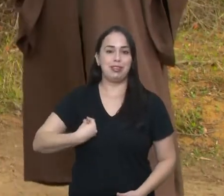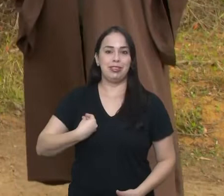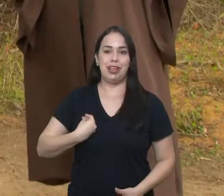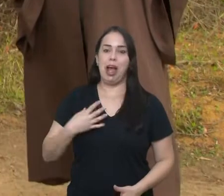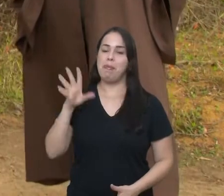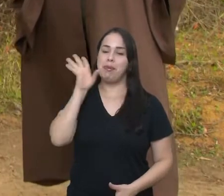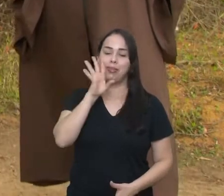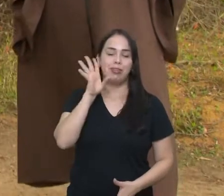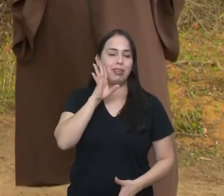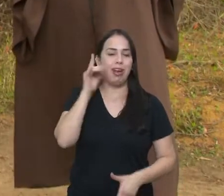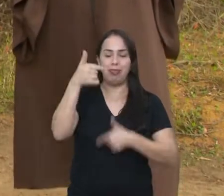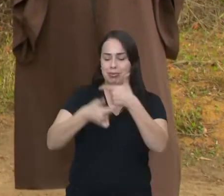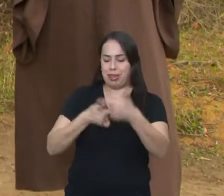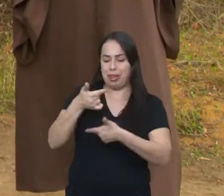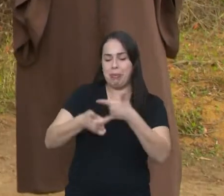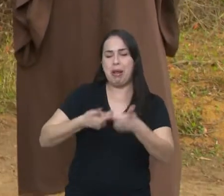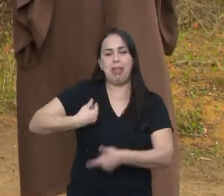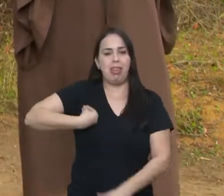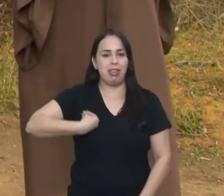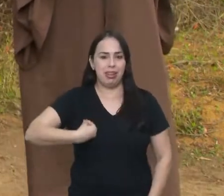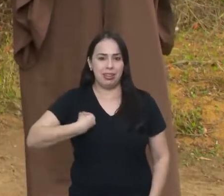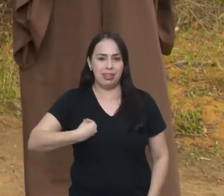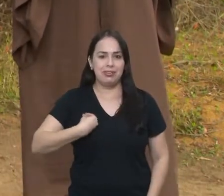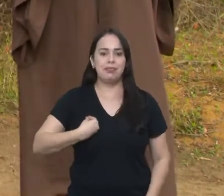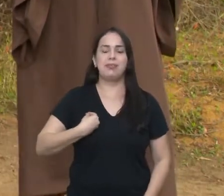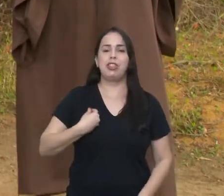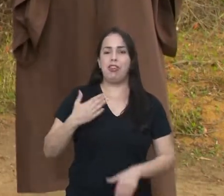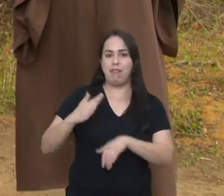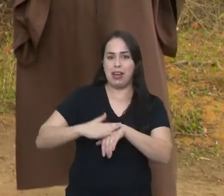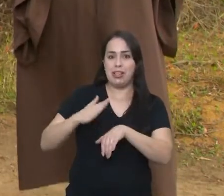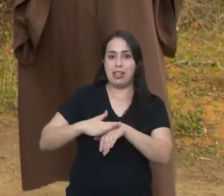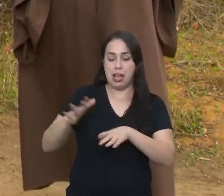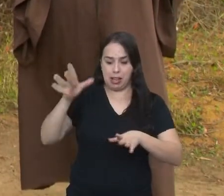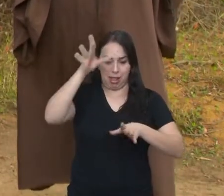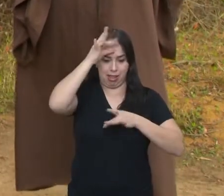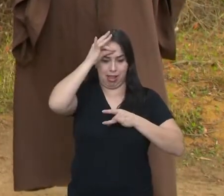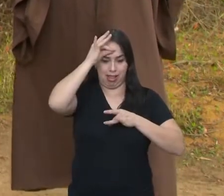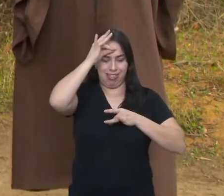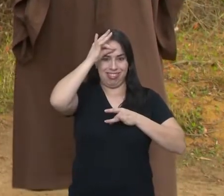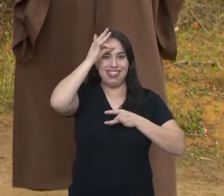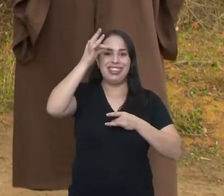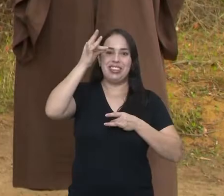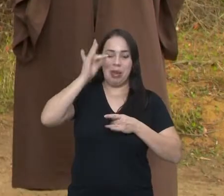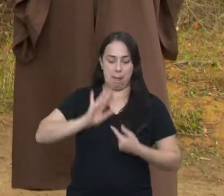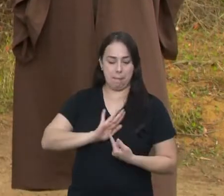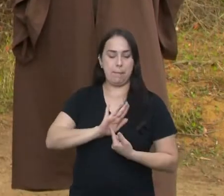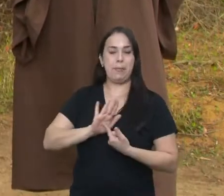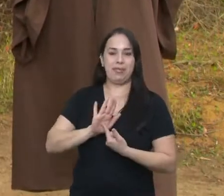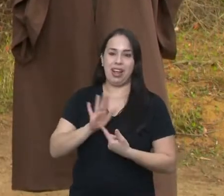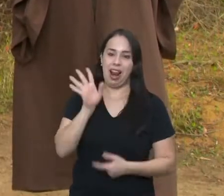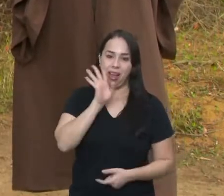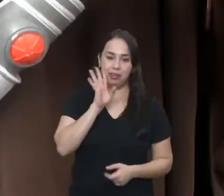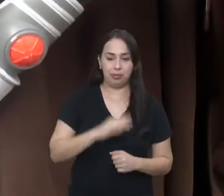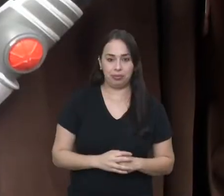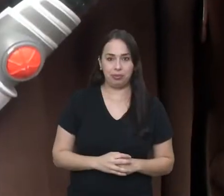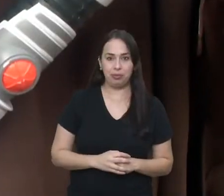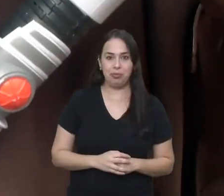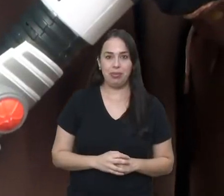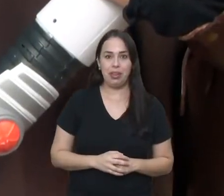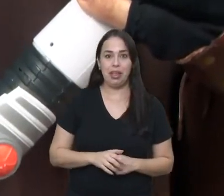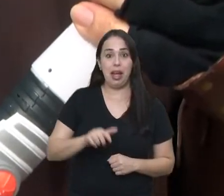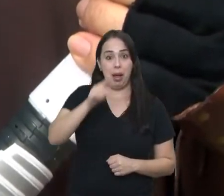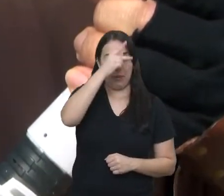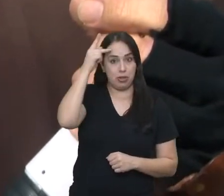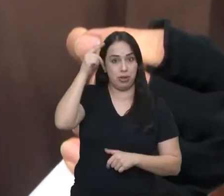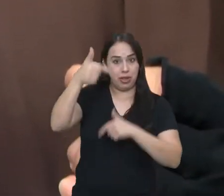muito legal de dedicar, de viver, de fazer um personagem, dar vida ao personagem, é muito legal, é bem legal. Quem